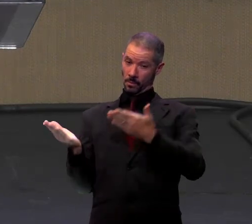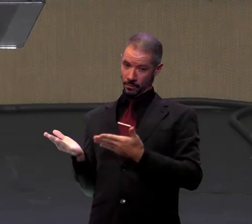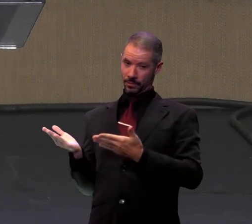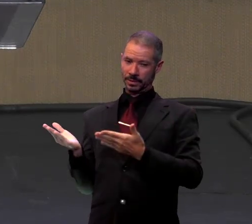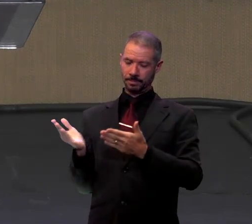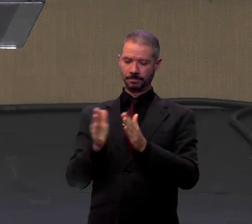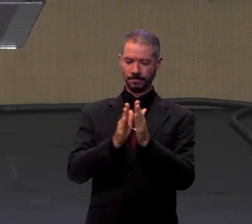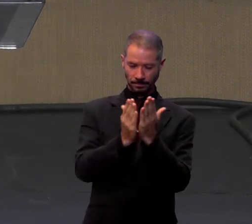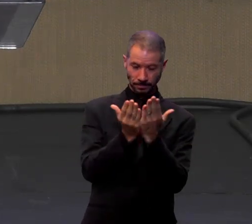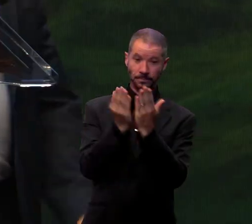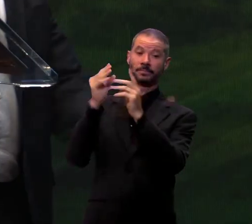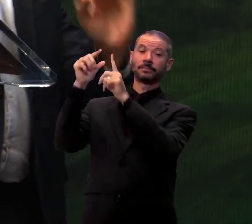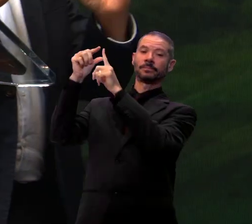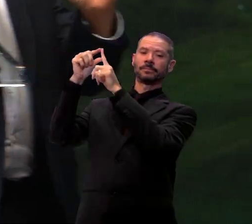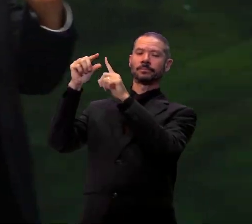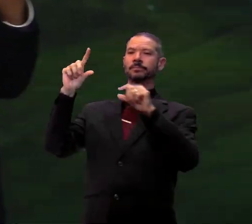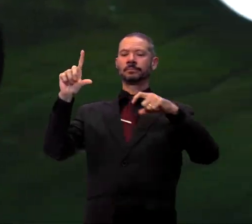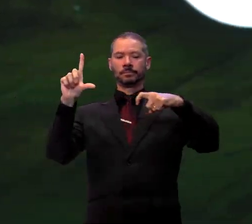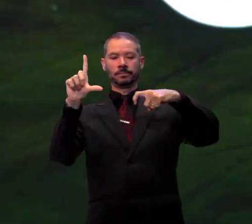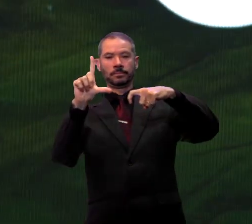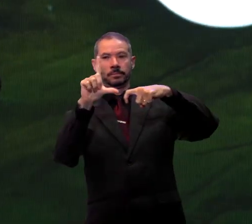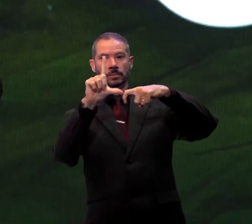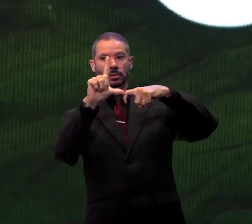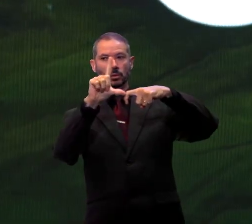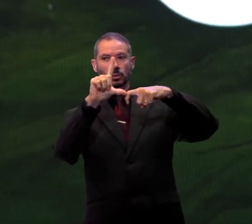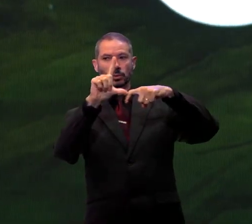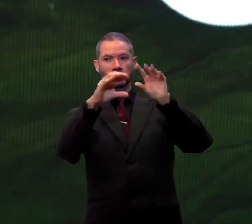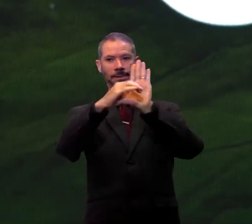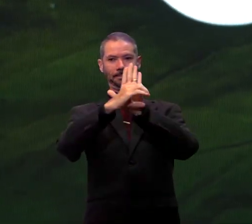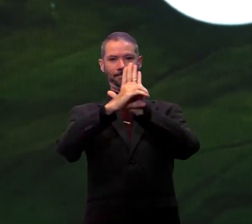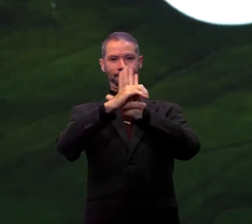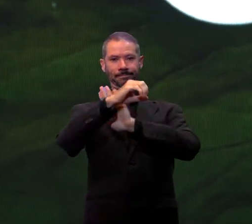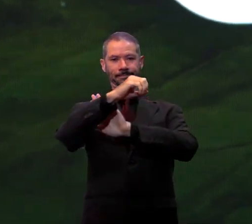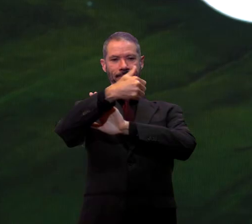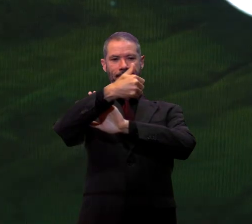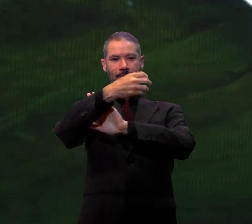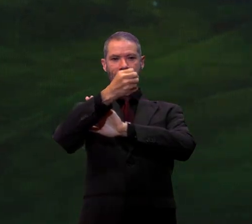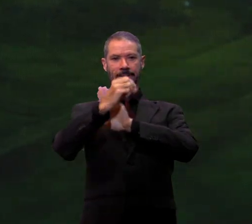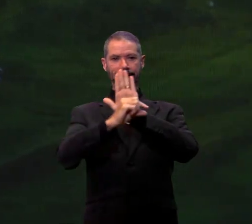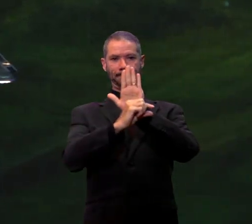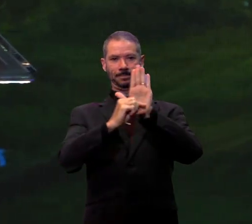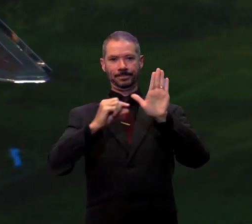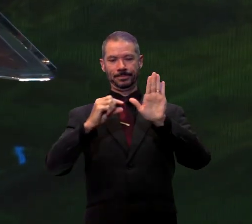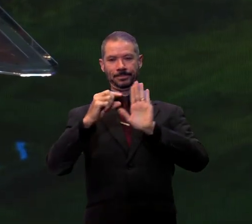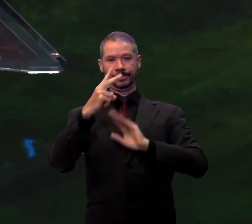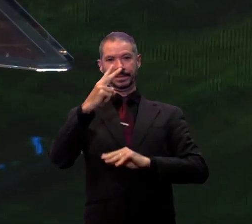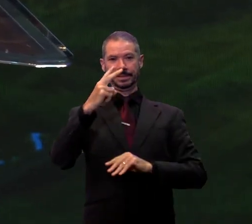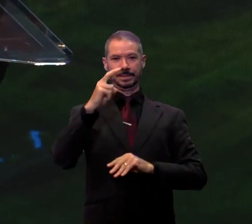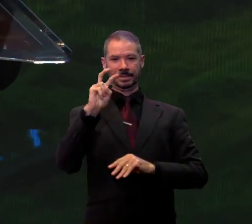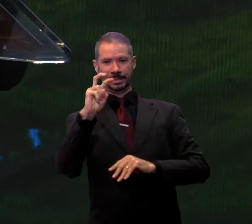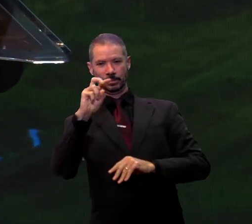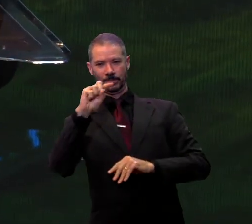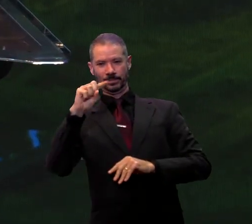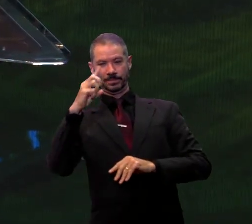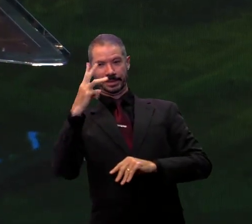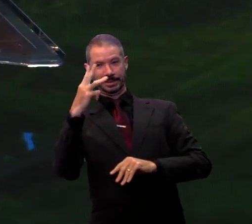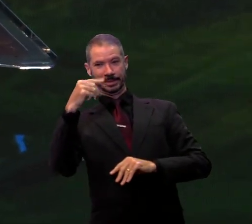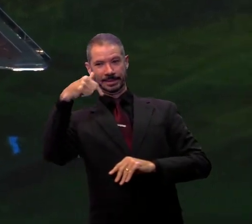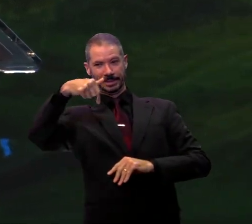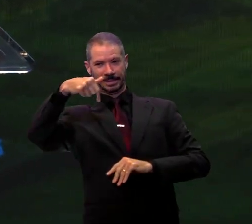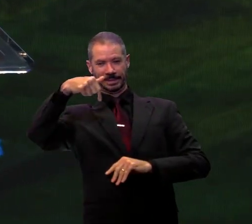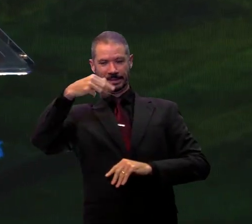a abrir a sua Bíblia em Lucas capítulo 10, versículos 25 a 37, e nós vamos estudar sobre o pecado